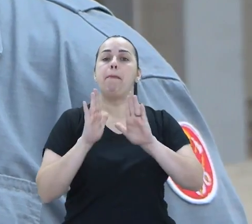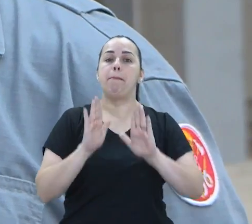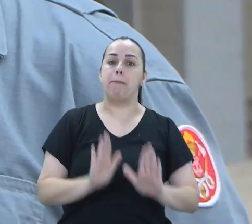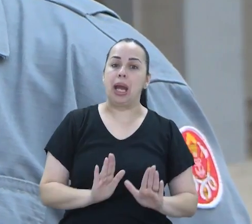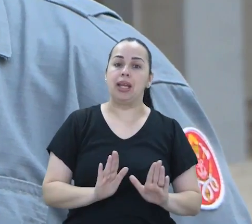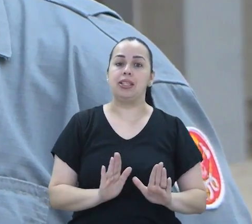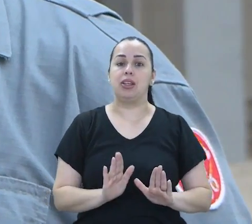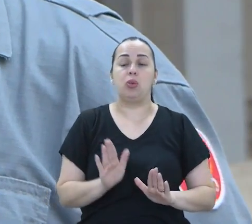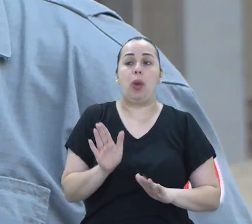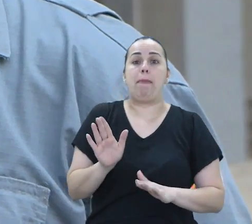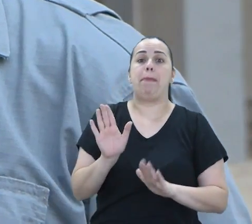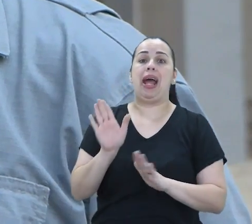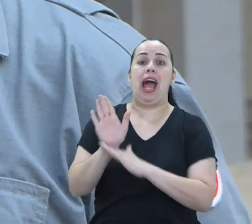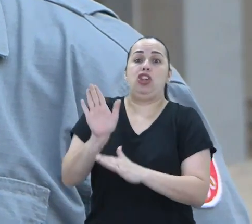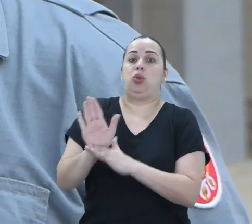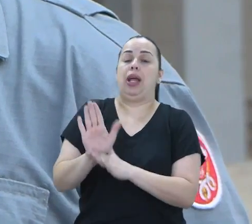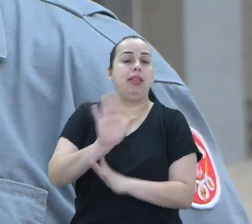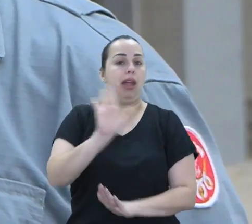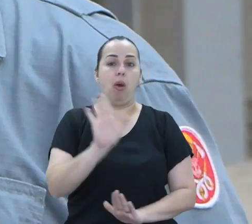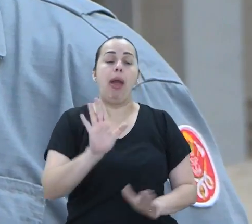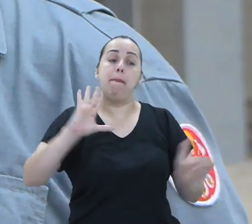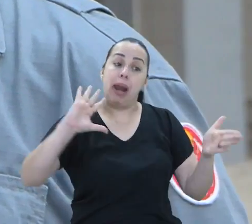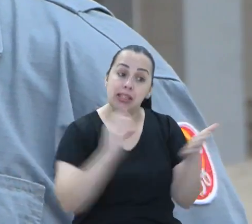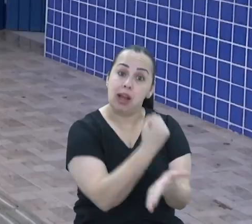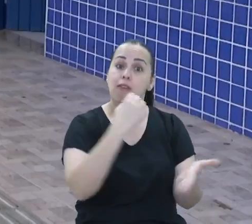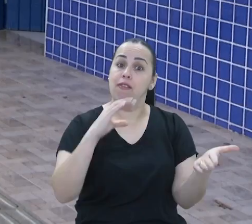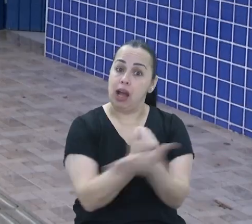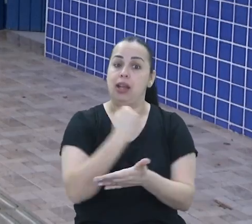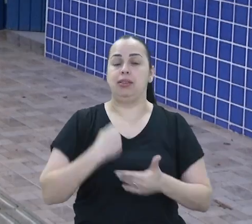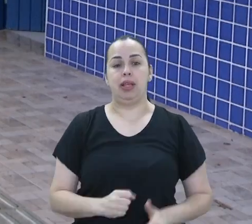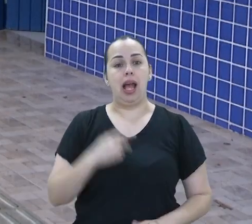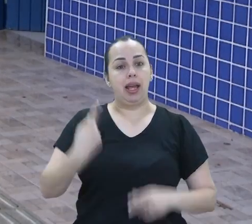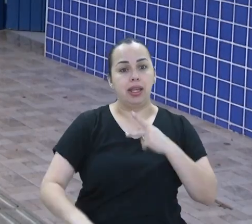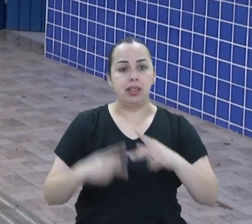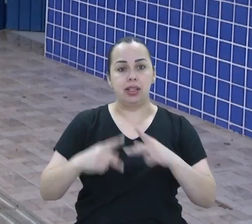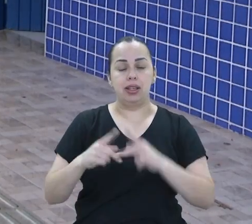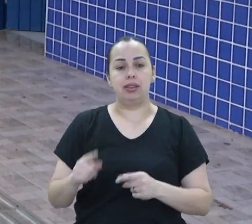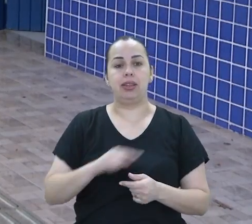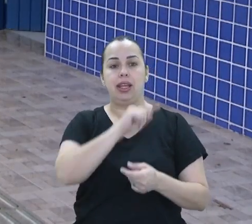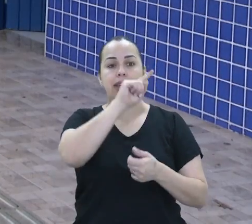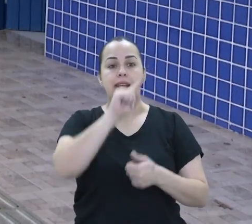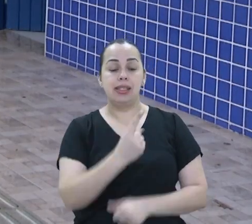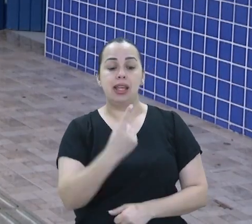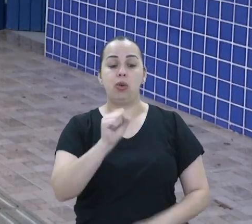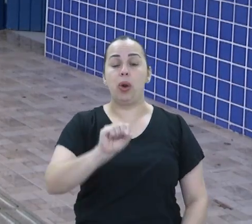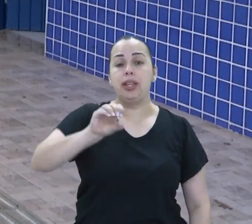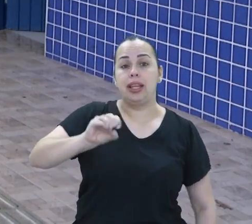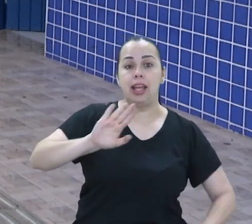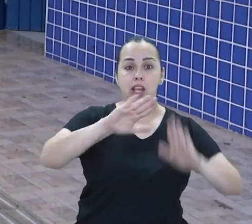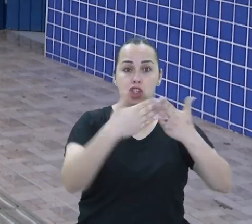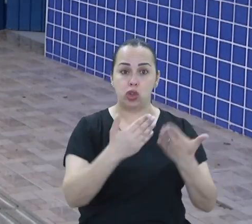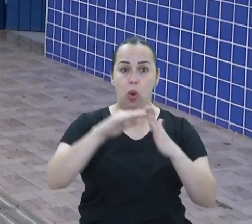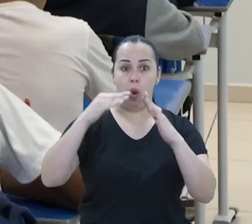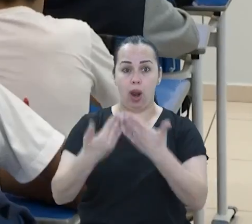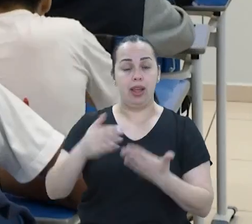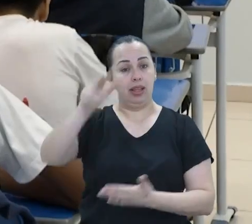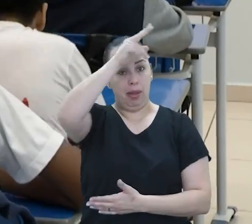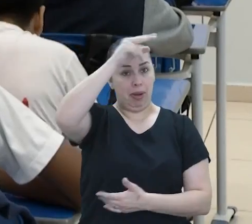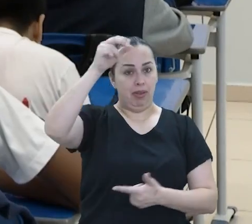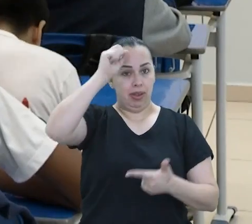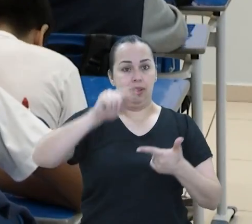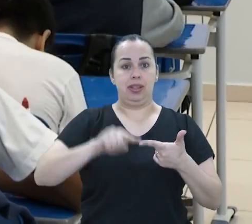não seria facilitar a vida do bombeiro, mas sim preservar a vida deles. São José dos Campos possui 180 escolas municipais